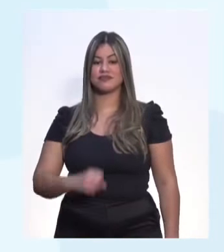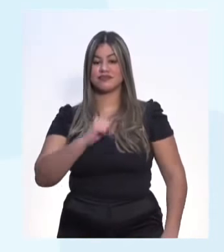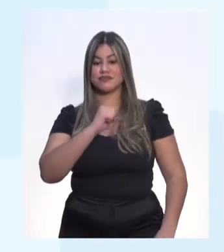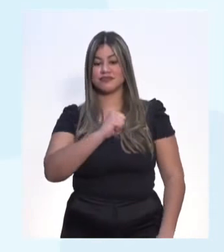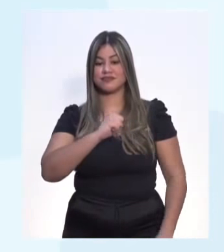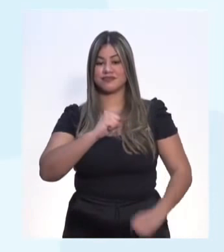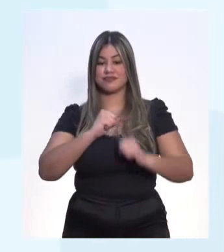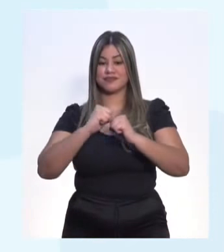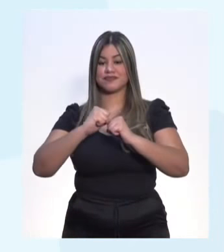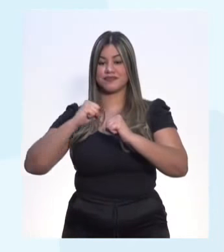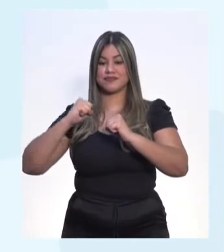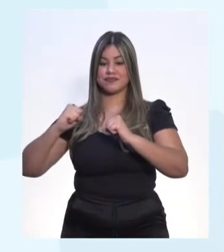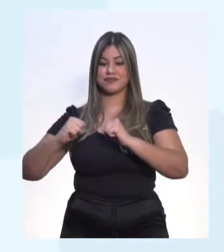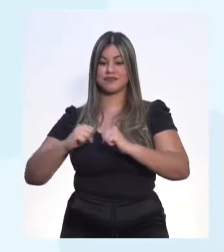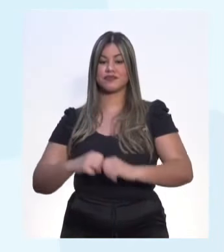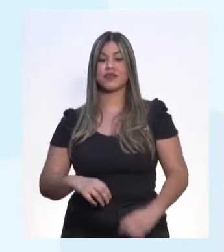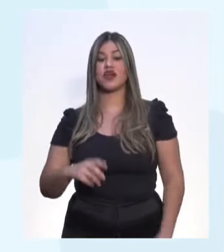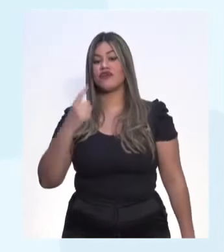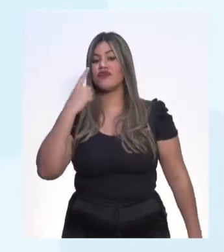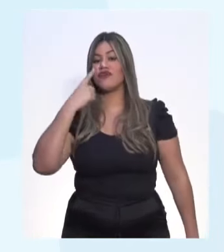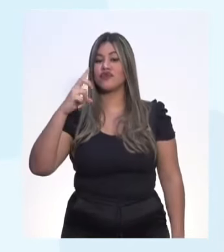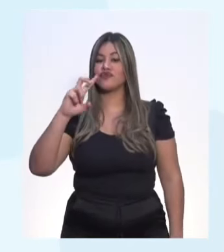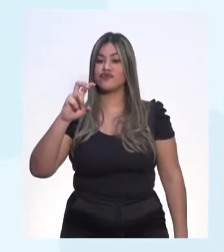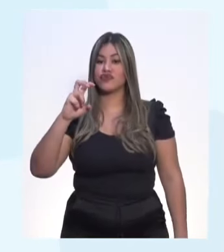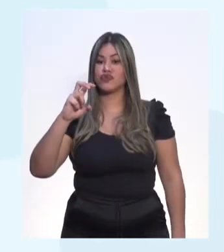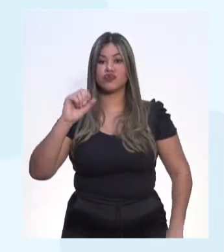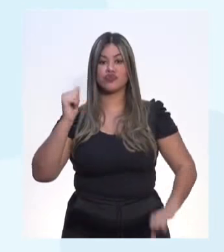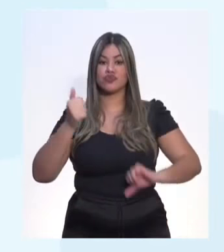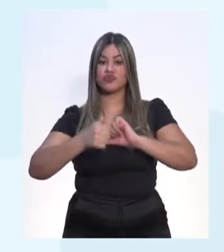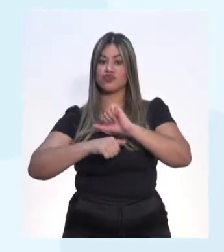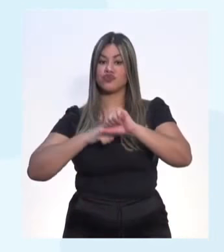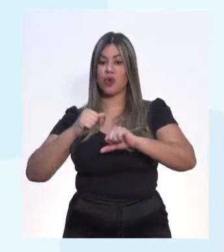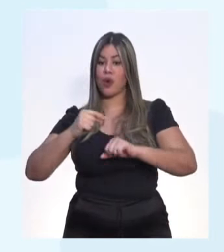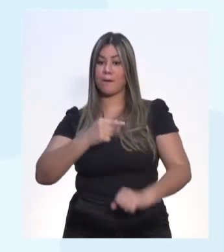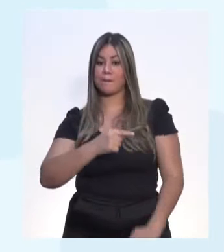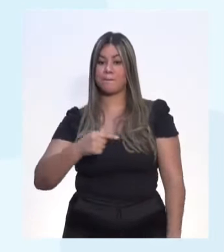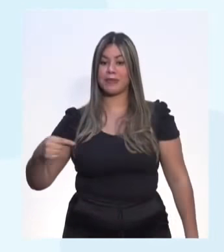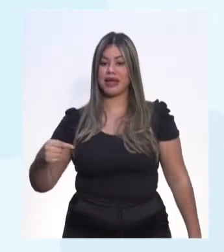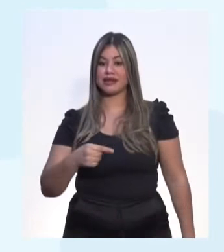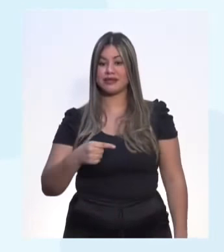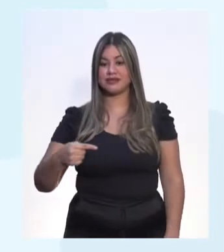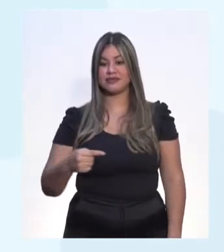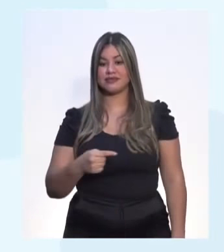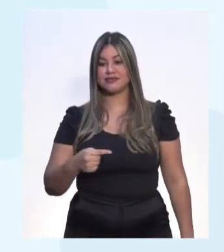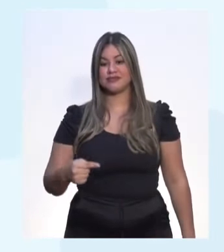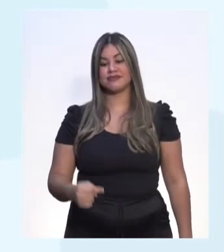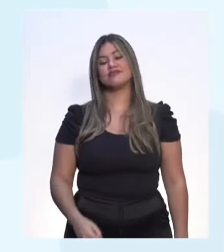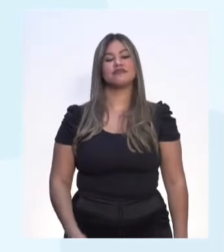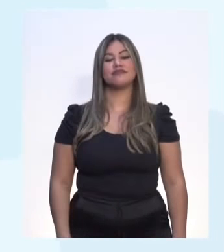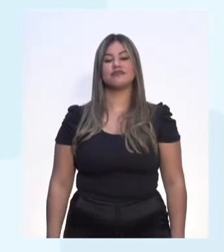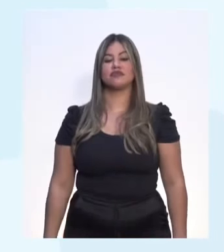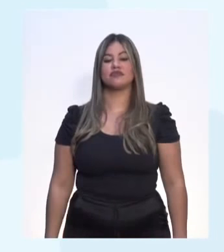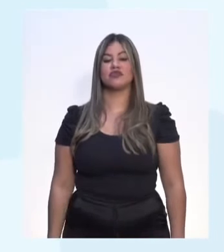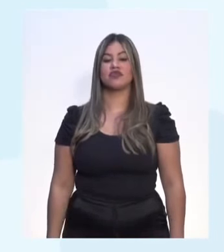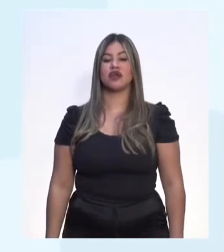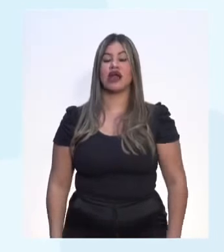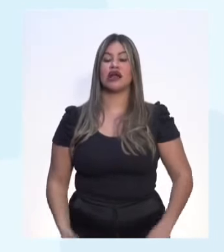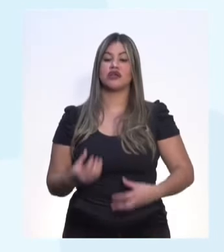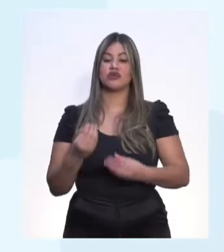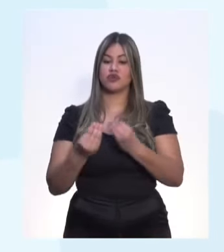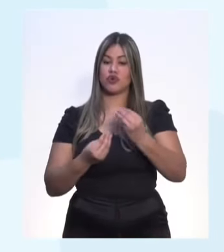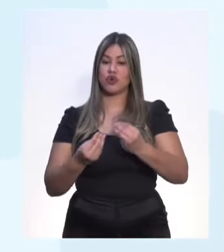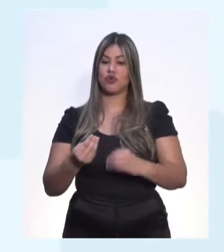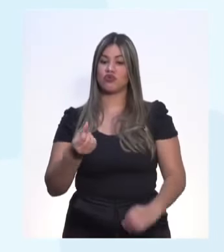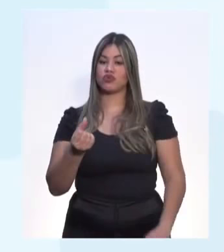o 3 o 4 o 5 já mudava era uma barrinha Ok E aí a combinação dos